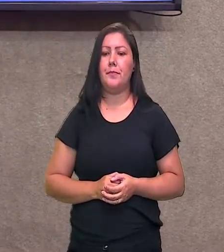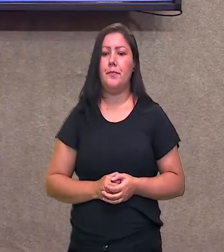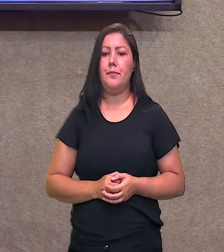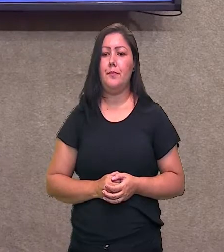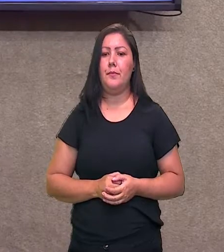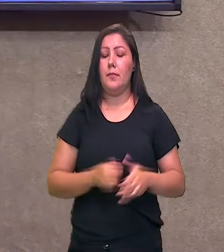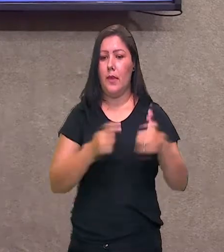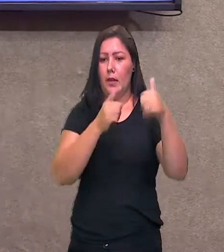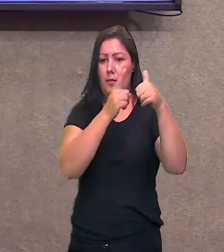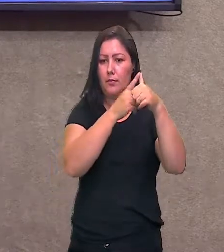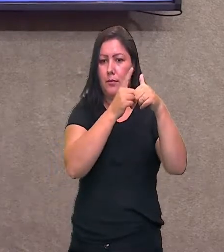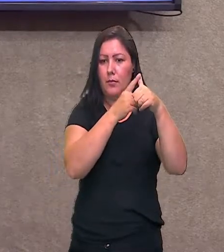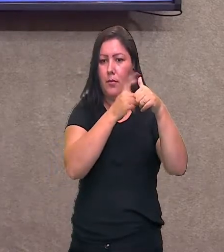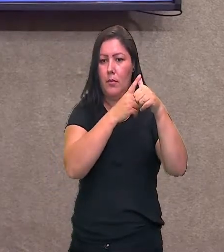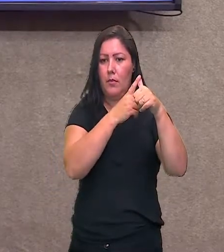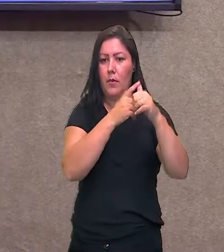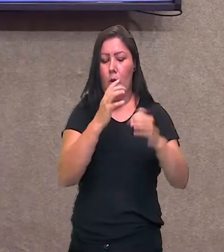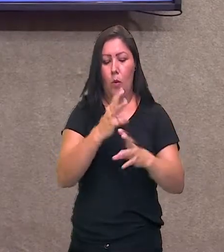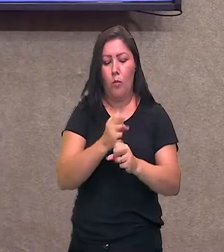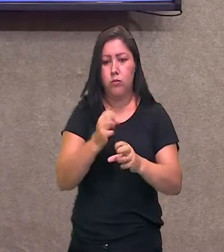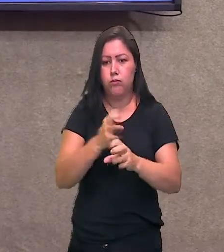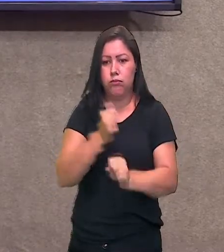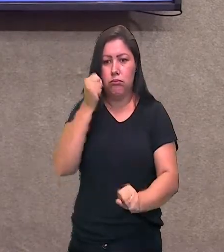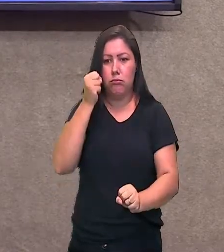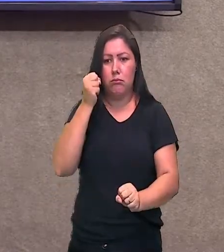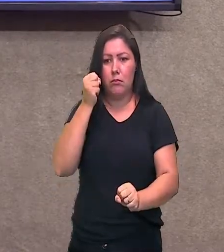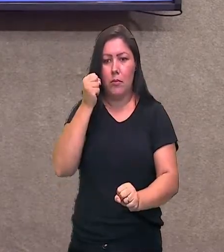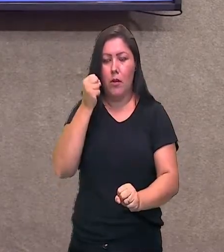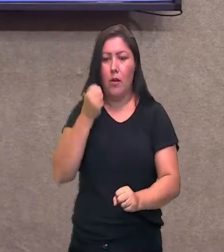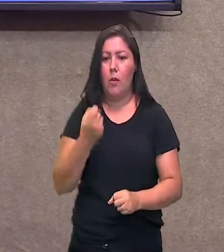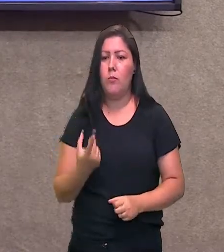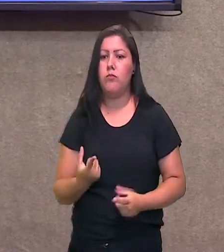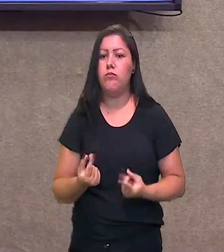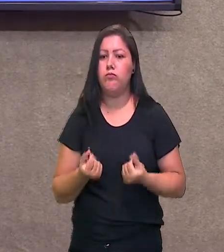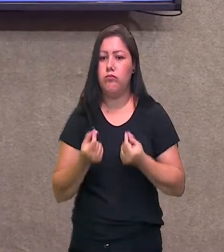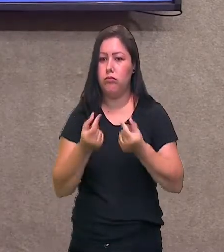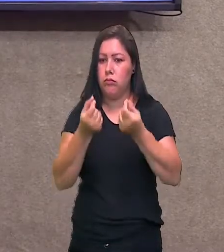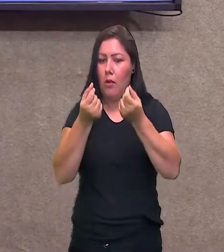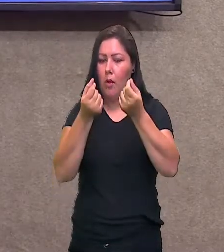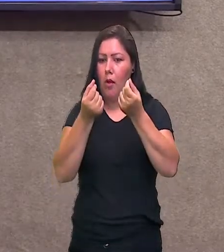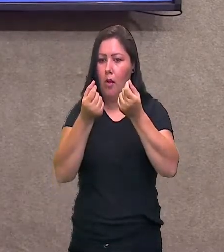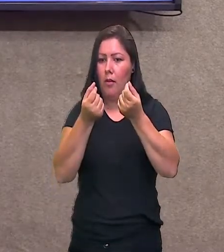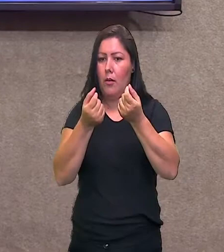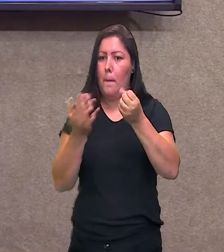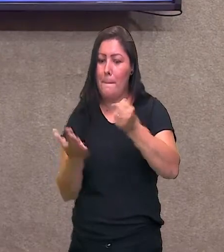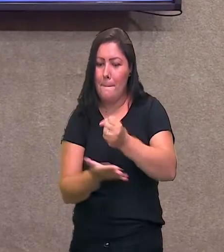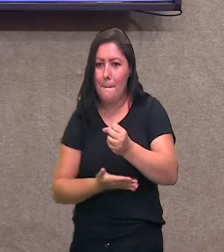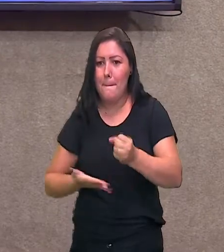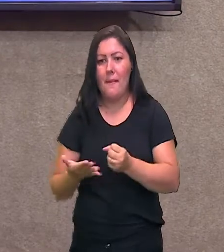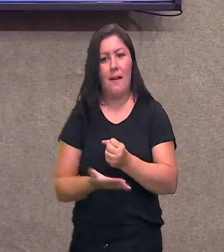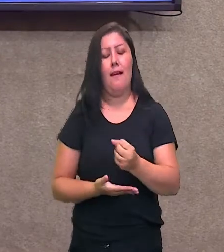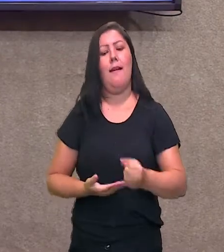O lucro. A base do capitalismo é o lucro.